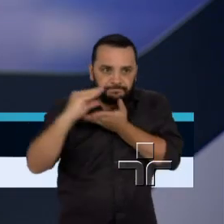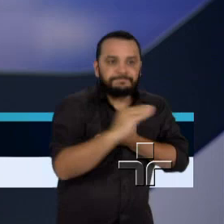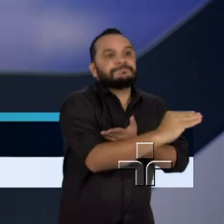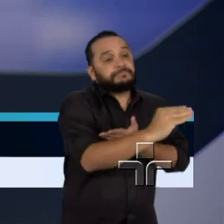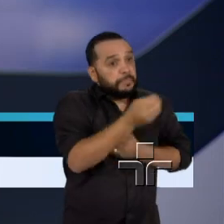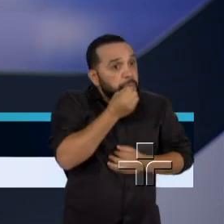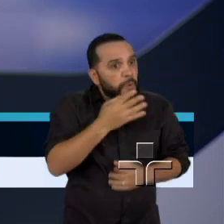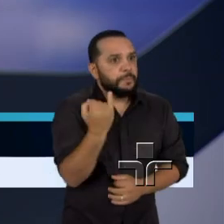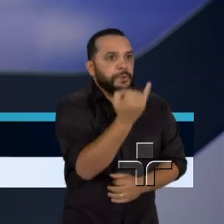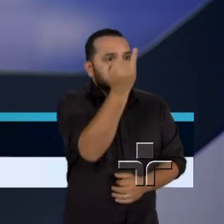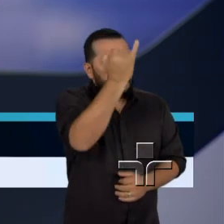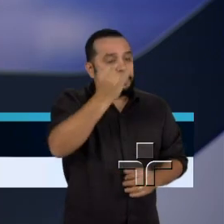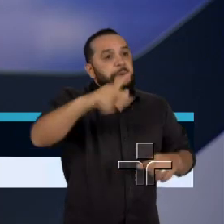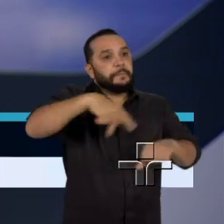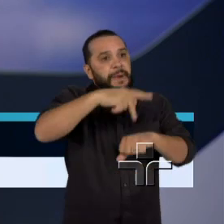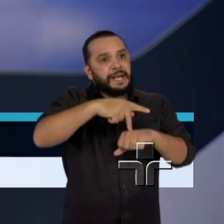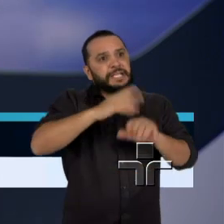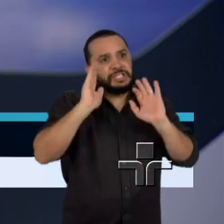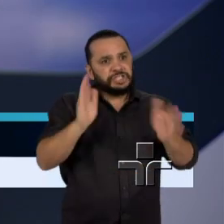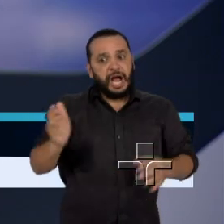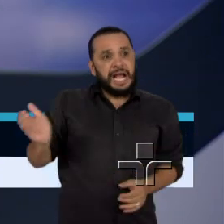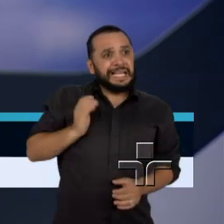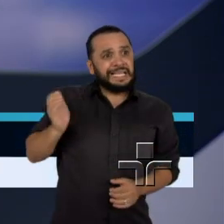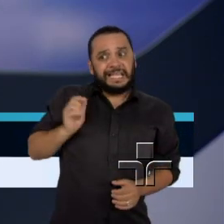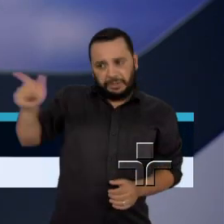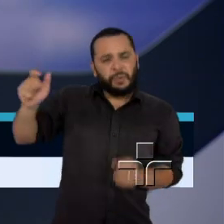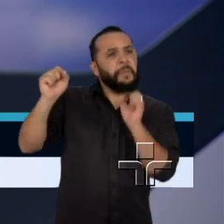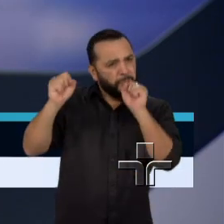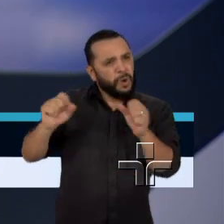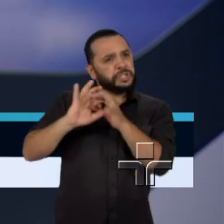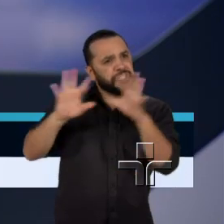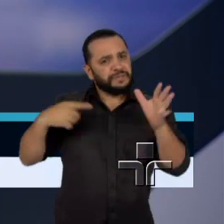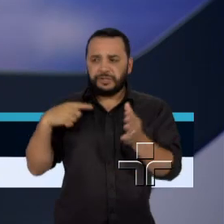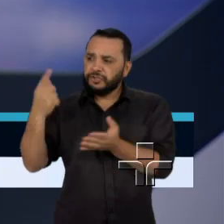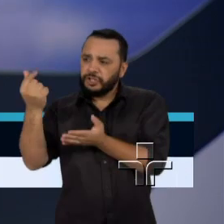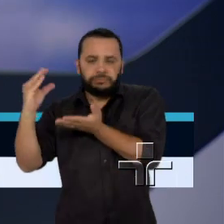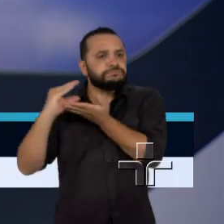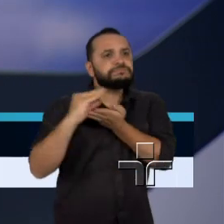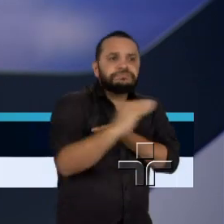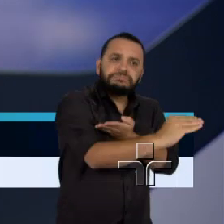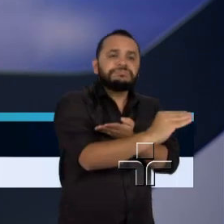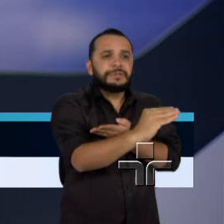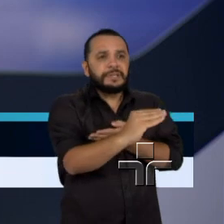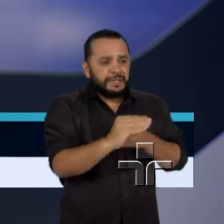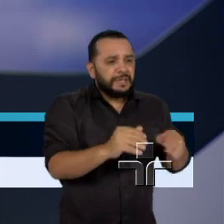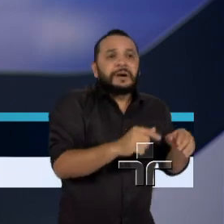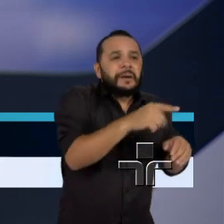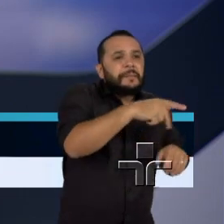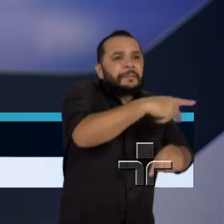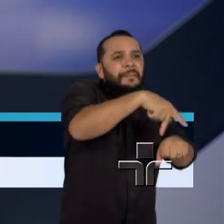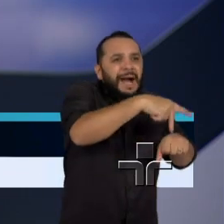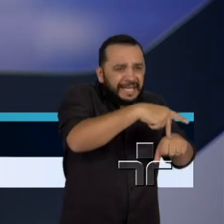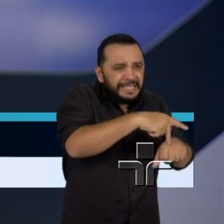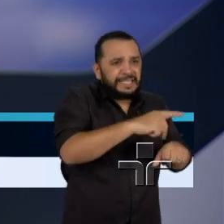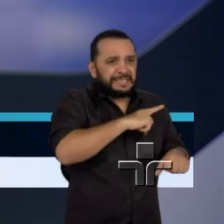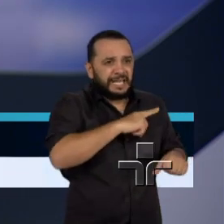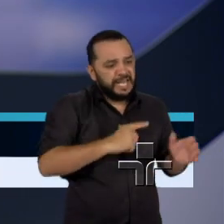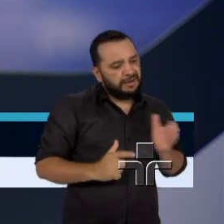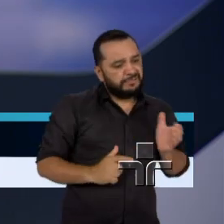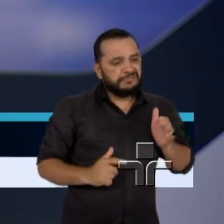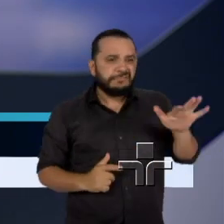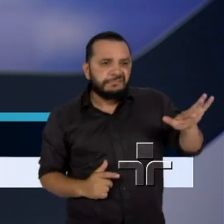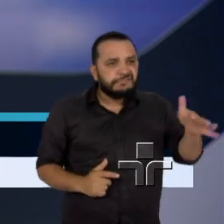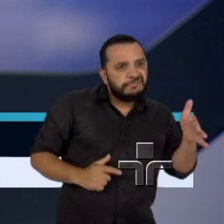sentido que países desenvolvidos mandem recursos, mandem dinheiro para ajudar países em desenvolvimento a se desenvolverem